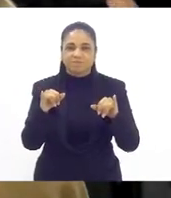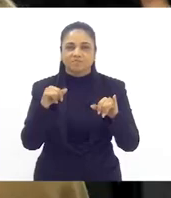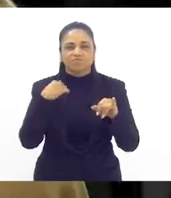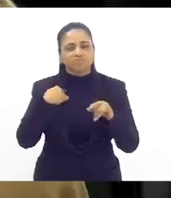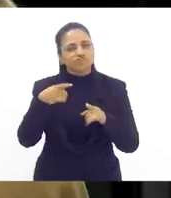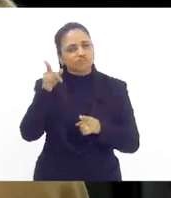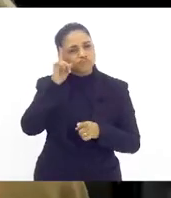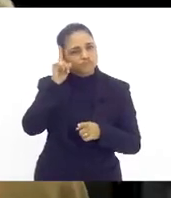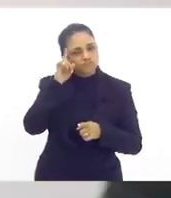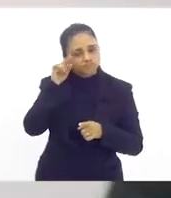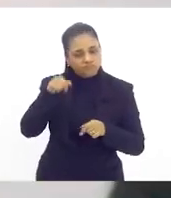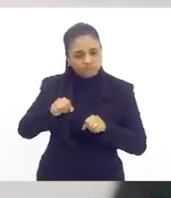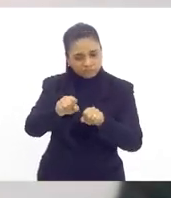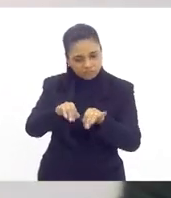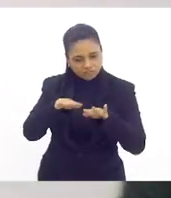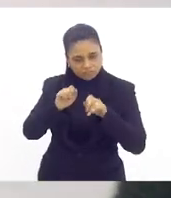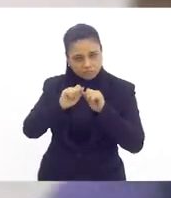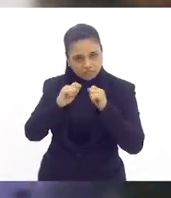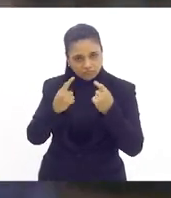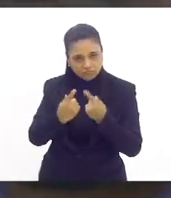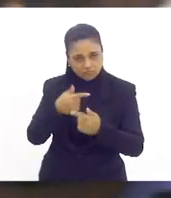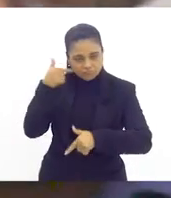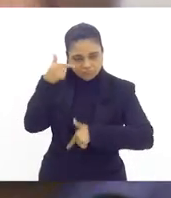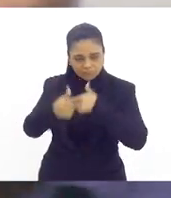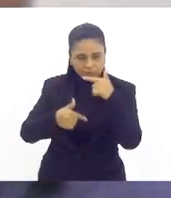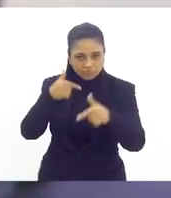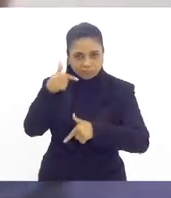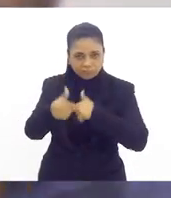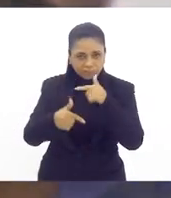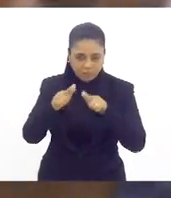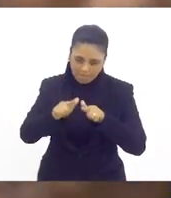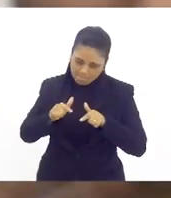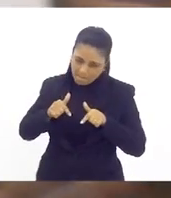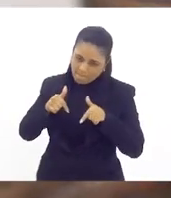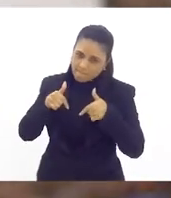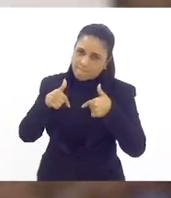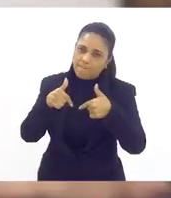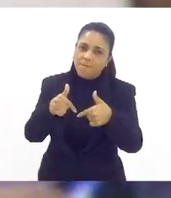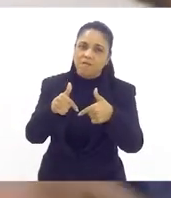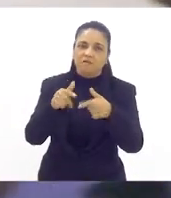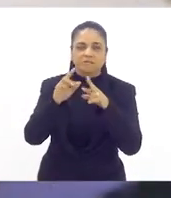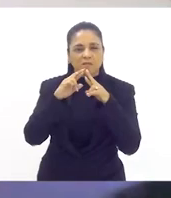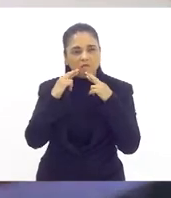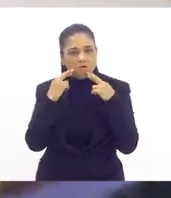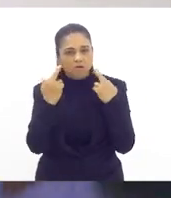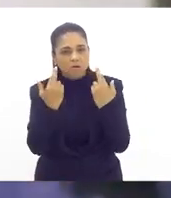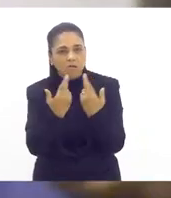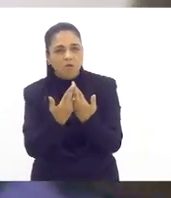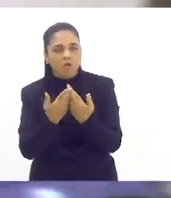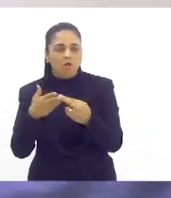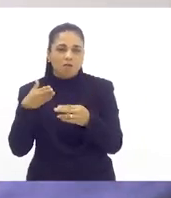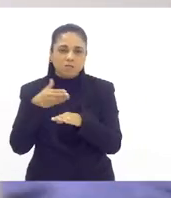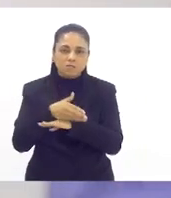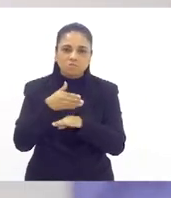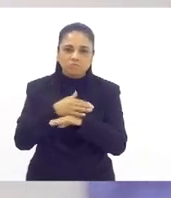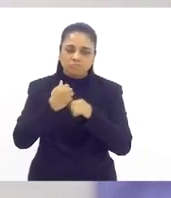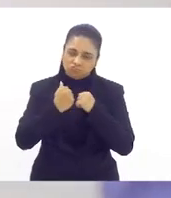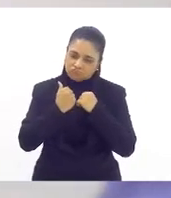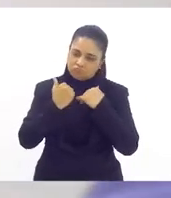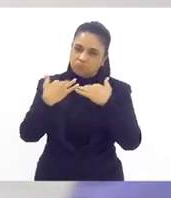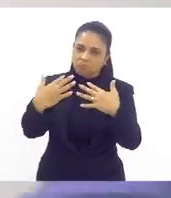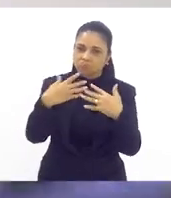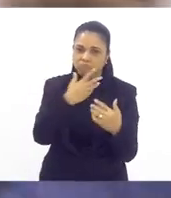tá no dia a dia aqui da Assembleia Legislativa e participativamente das reuniões das audiências públicas